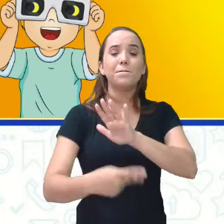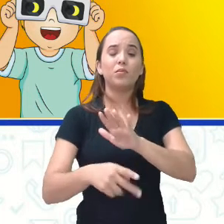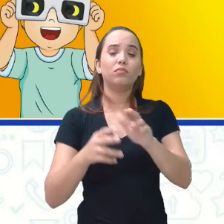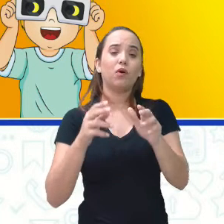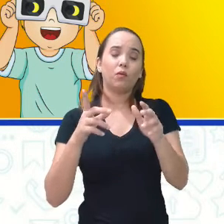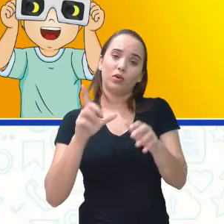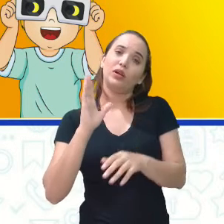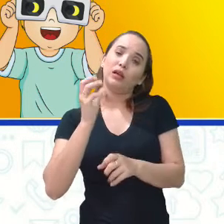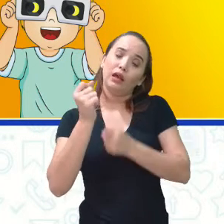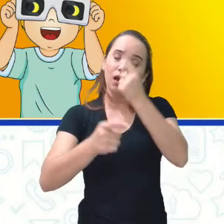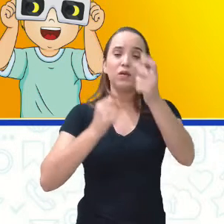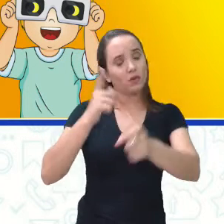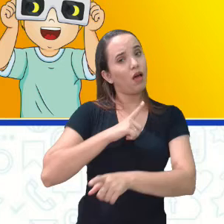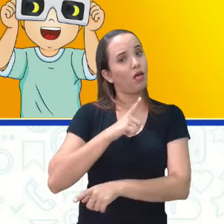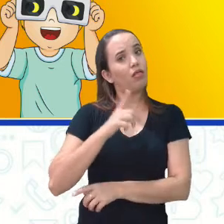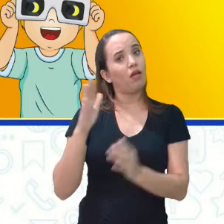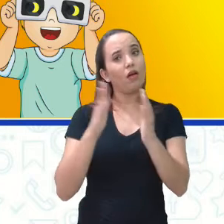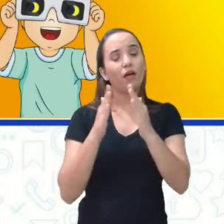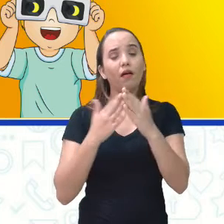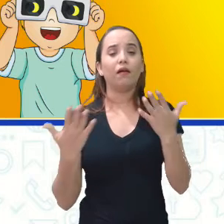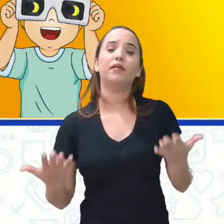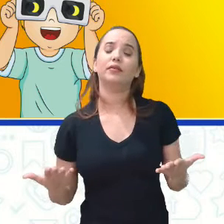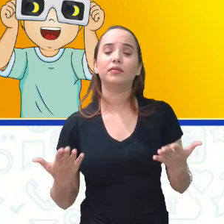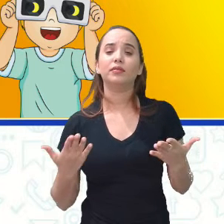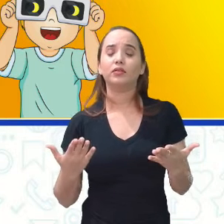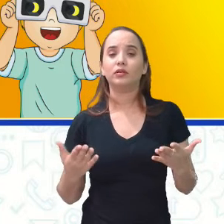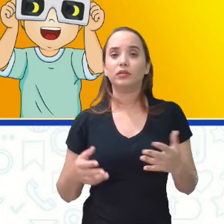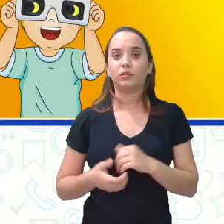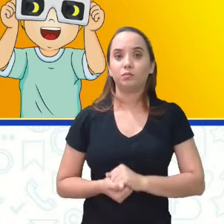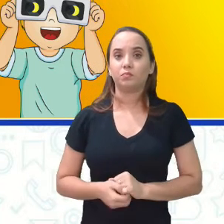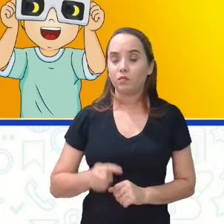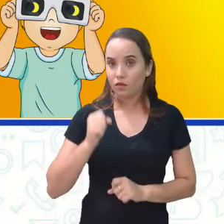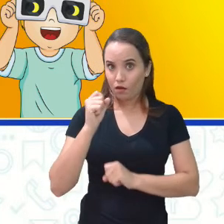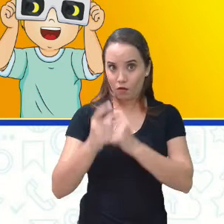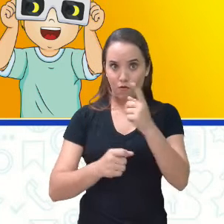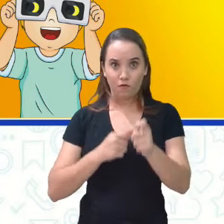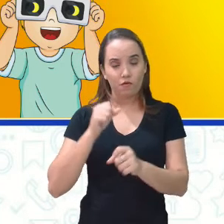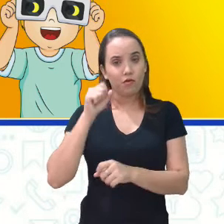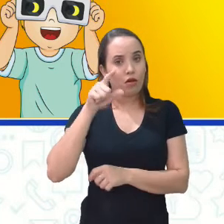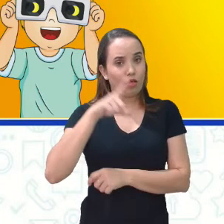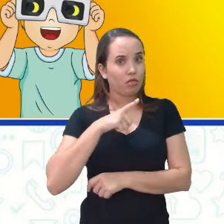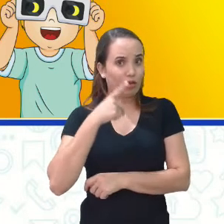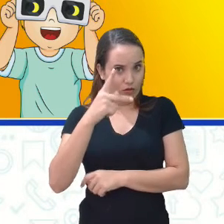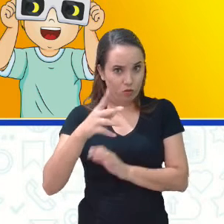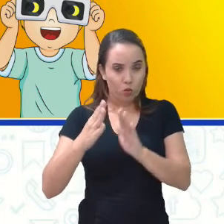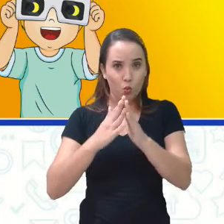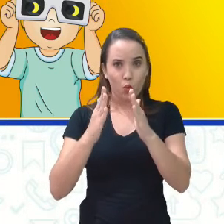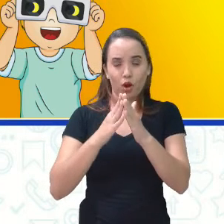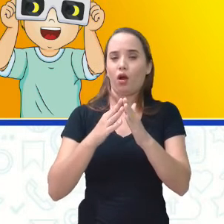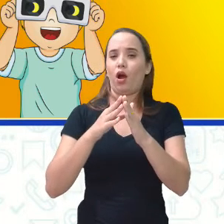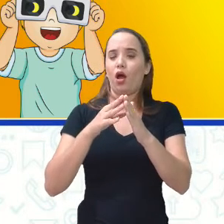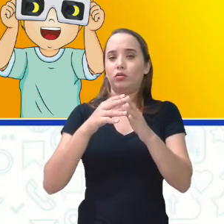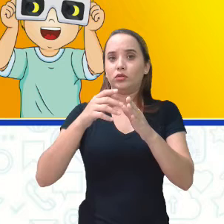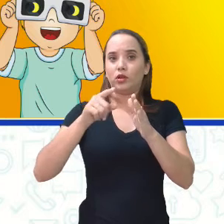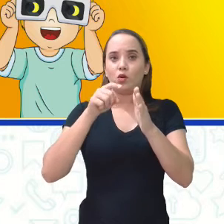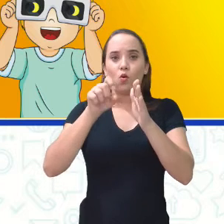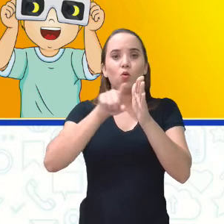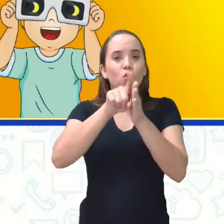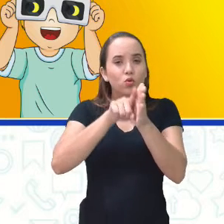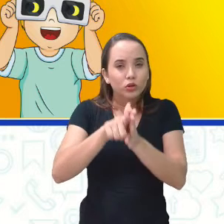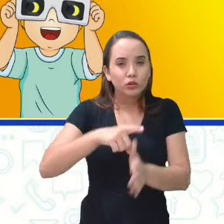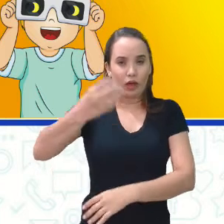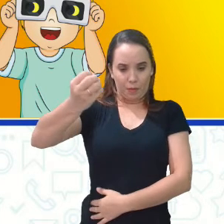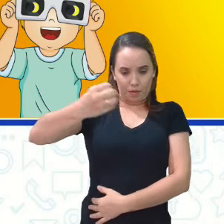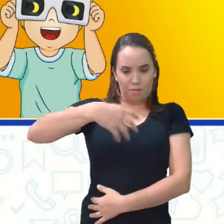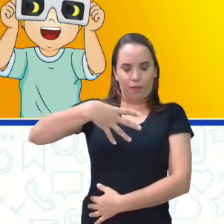algo que às vezes a gente tem em casa, não é? Onde é que na casa de vocês guarda, né, um raio-x de que se